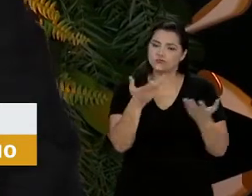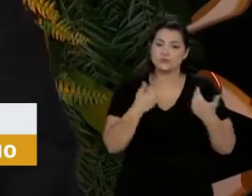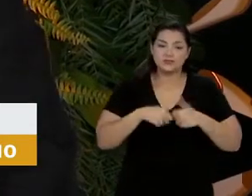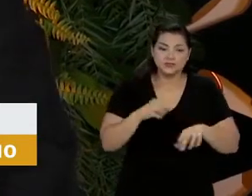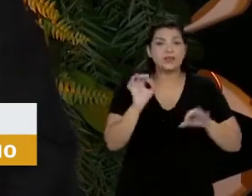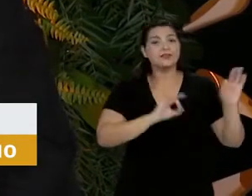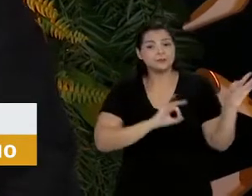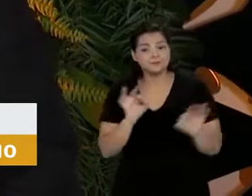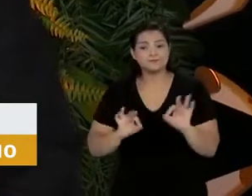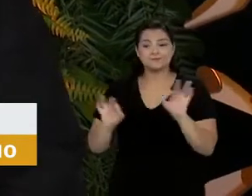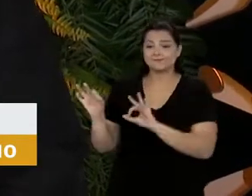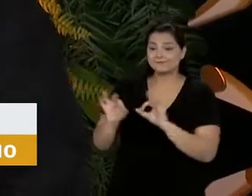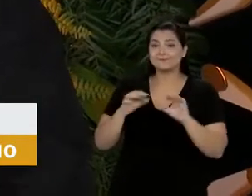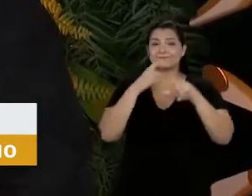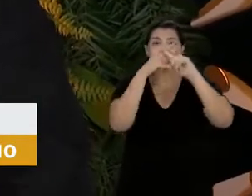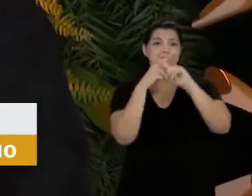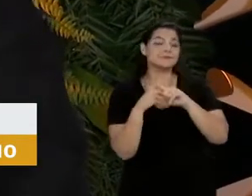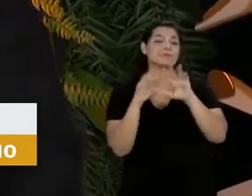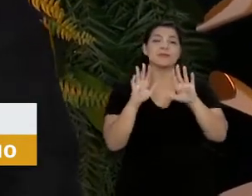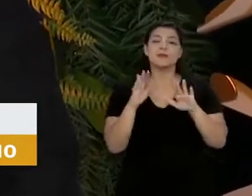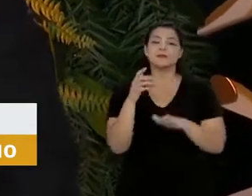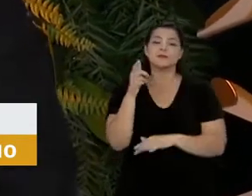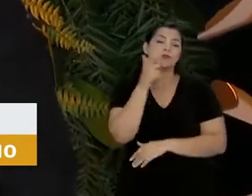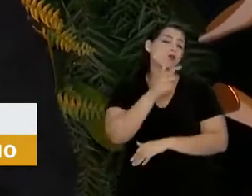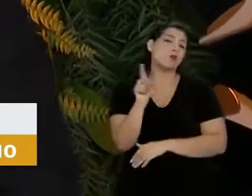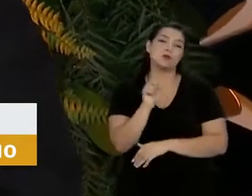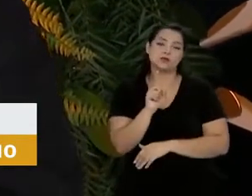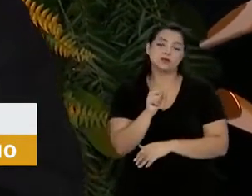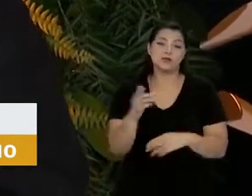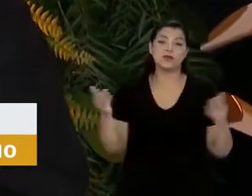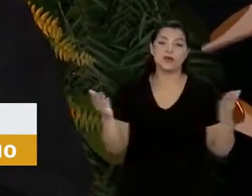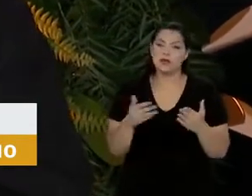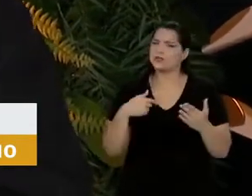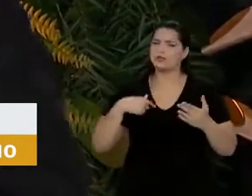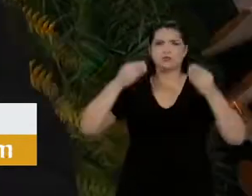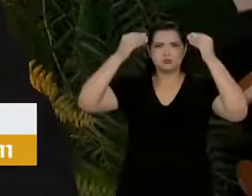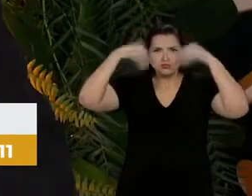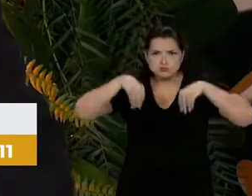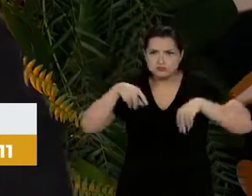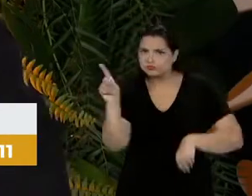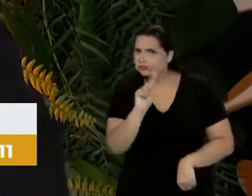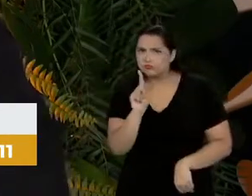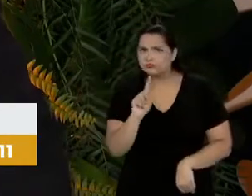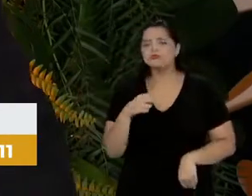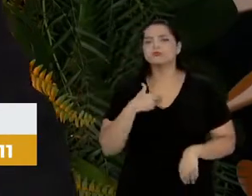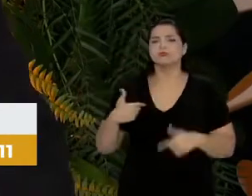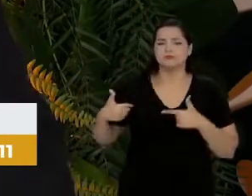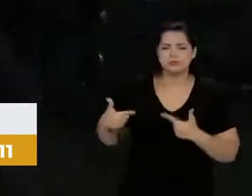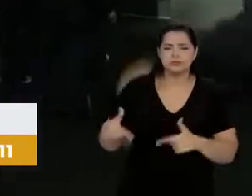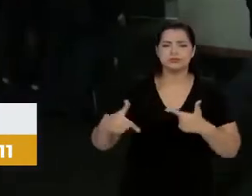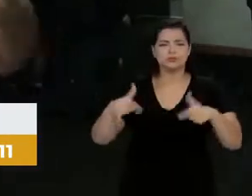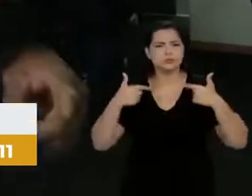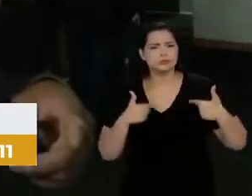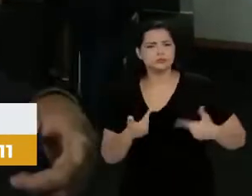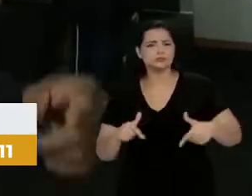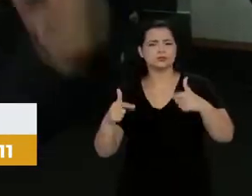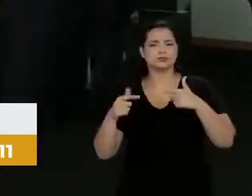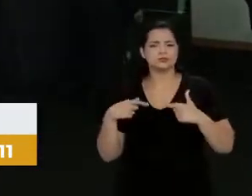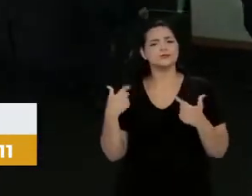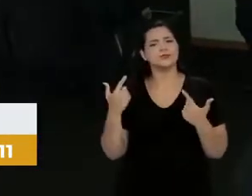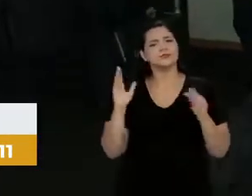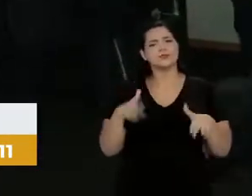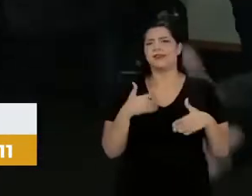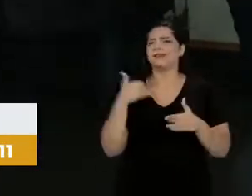preparados para estar naquele duelo lá, mas não foi. E nós não desistiu e toda a segurança que estava tendo na vida, a gente... Eu brinquei